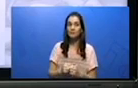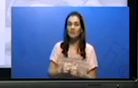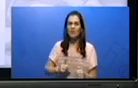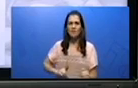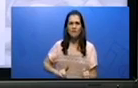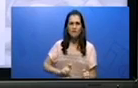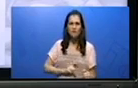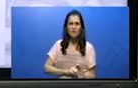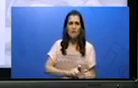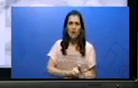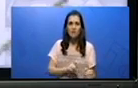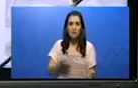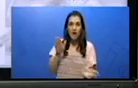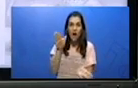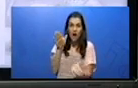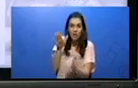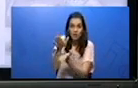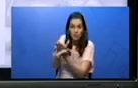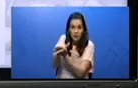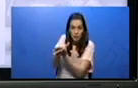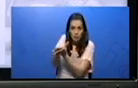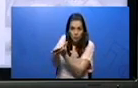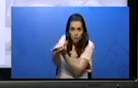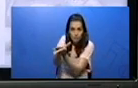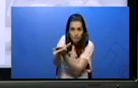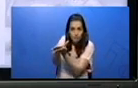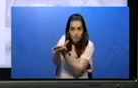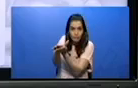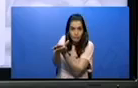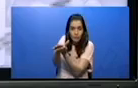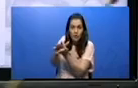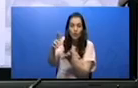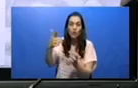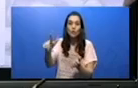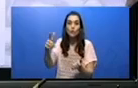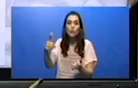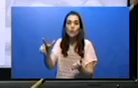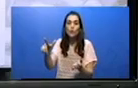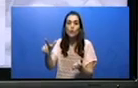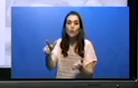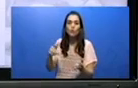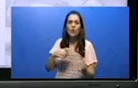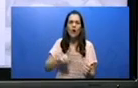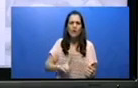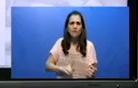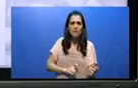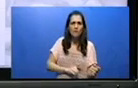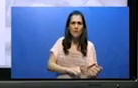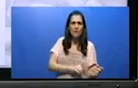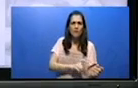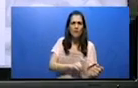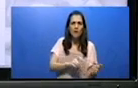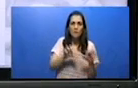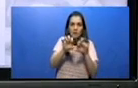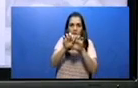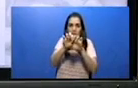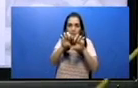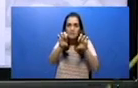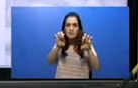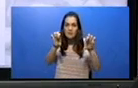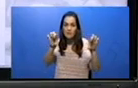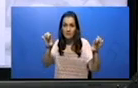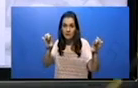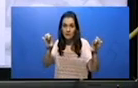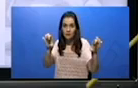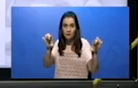vermes achatados, os nemateumintos, ou seja, vermes cilíndricos, e os anelídeos.